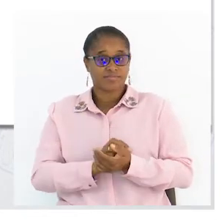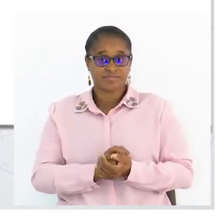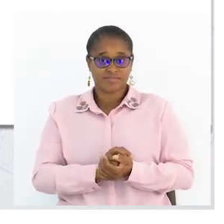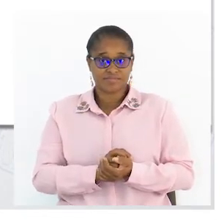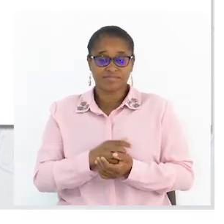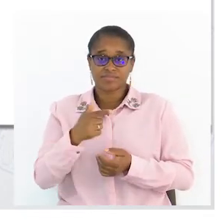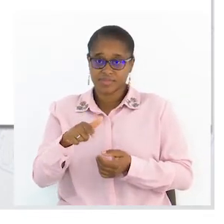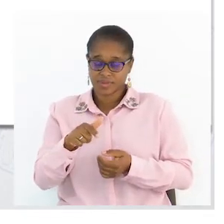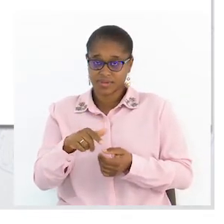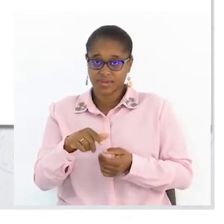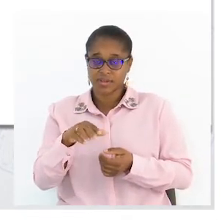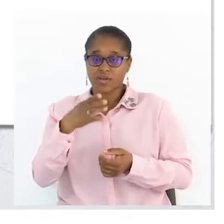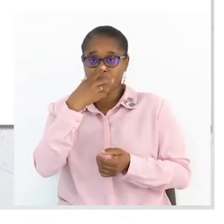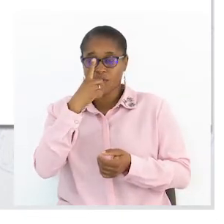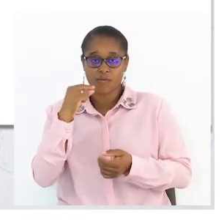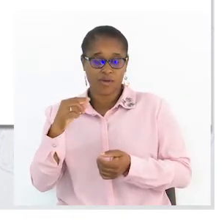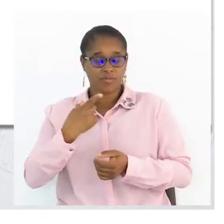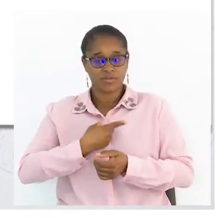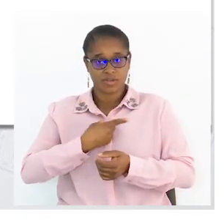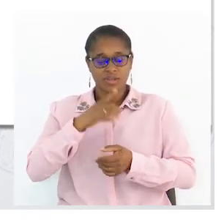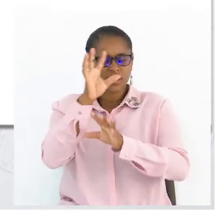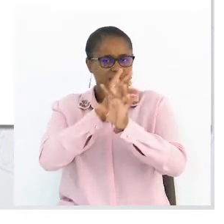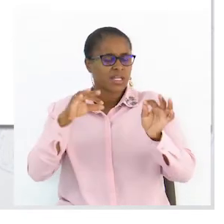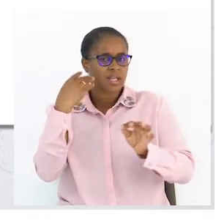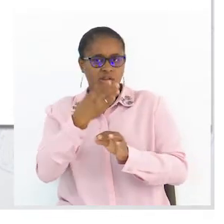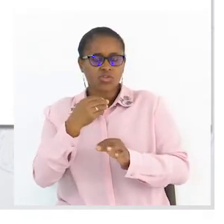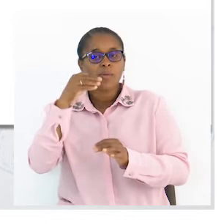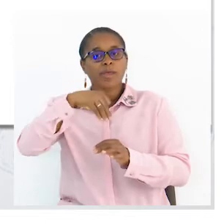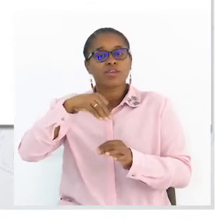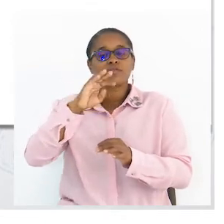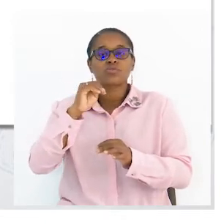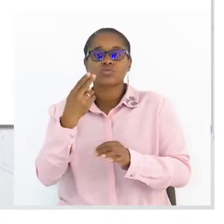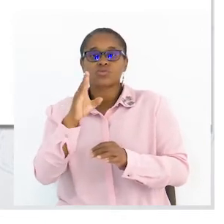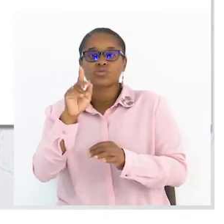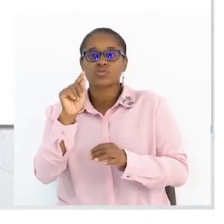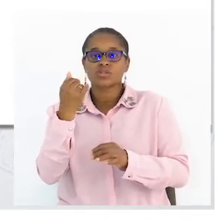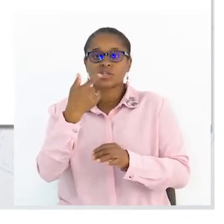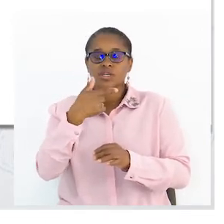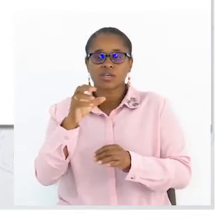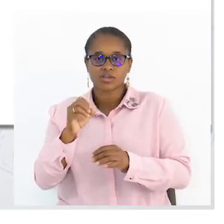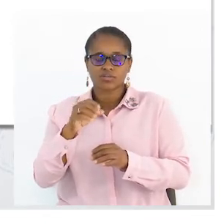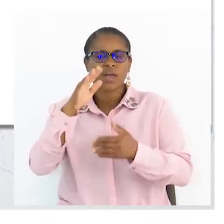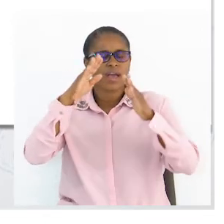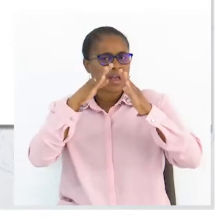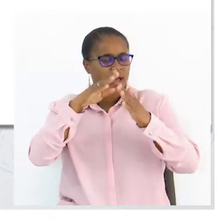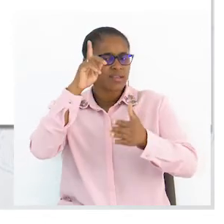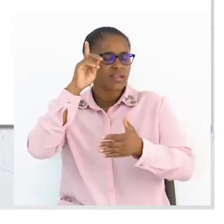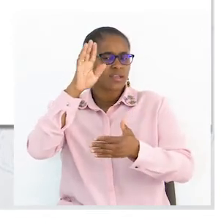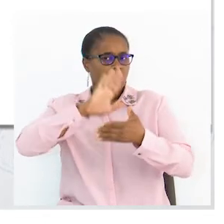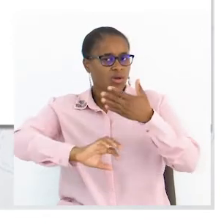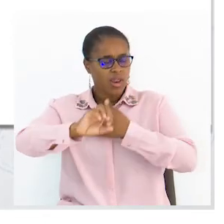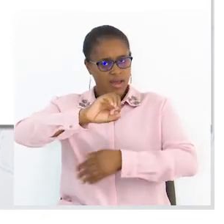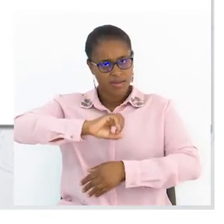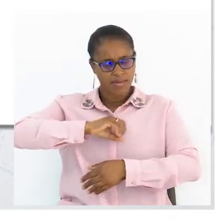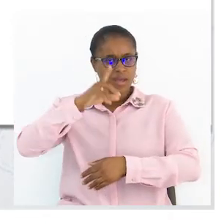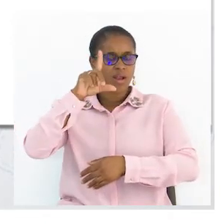excelente aluno é o nosso predicativo do sujeito. A casa da minha colega Ruana fica a 2 km